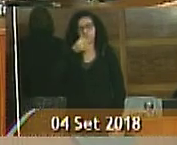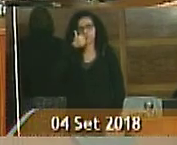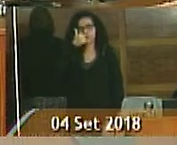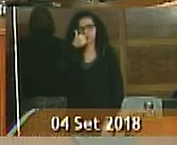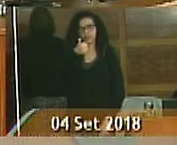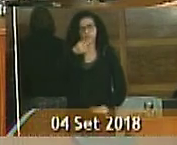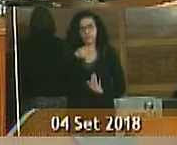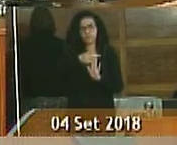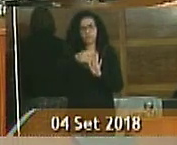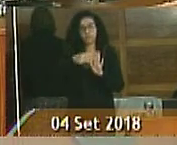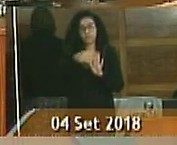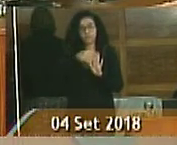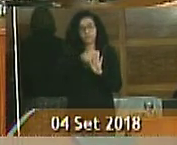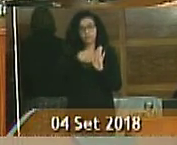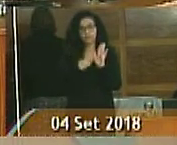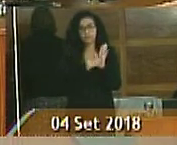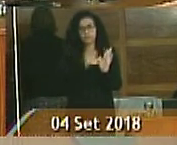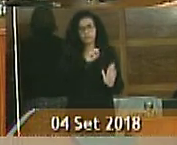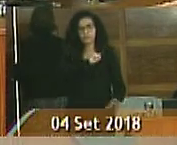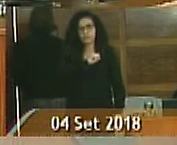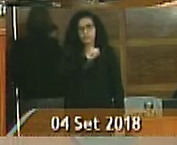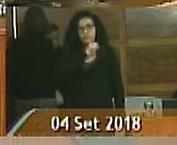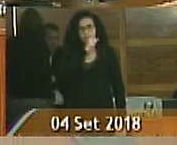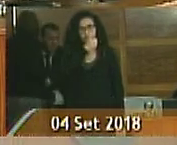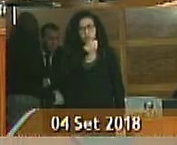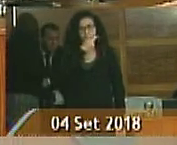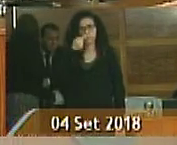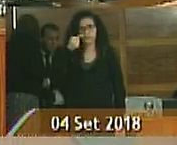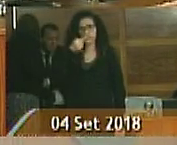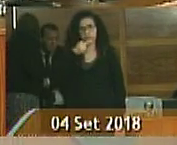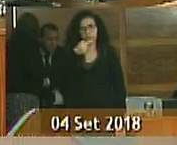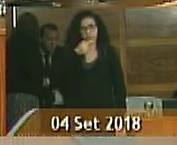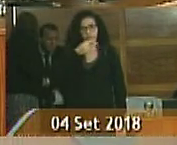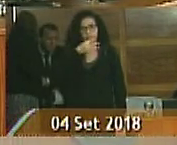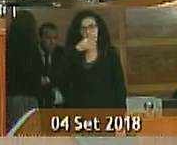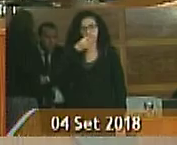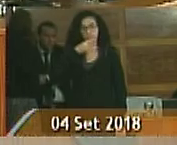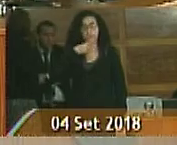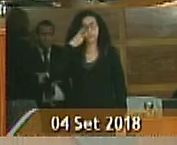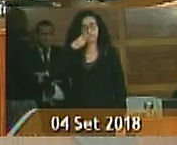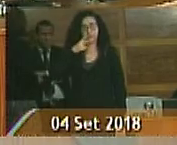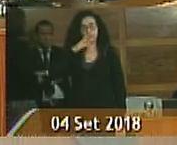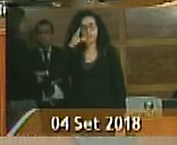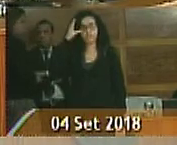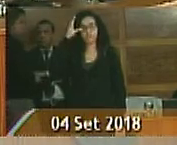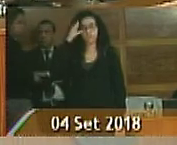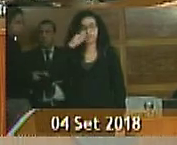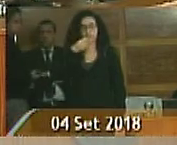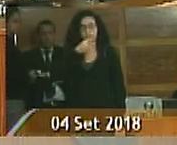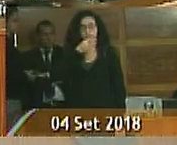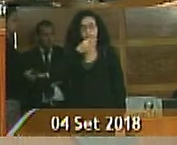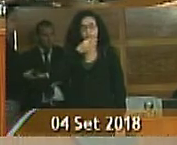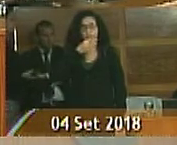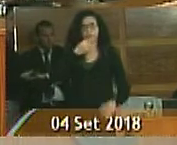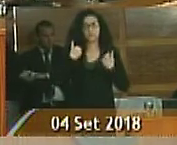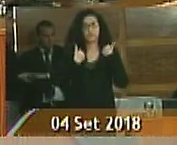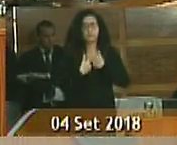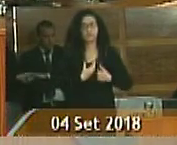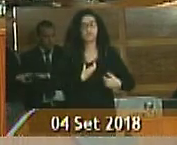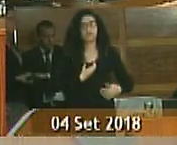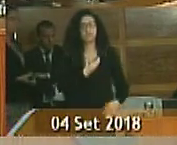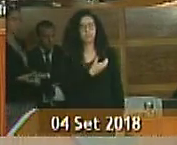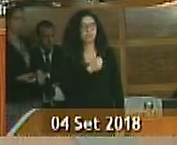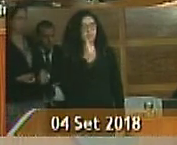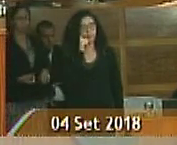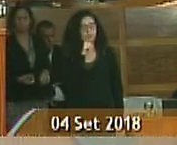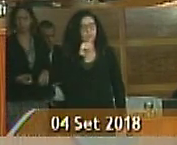183/2018, opinando favoravelmente a aprovação do projeto de decreto legislativo 17/2018, da autoria do vereador Claudinho, concedendo a medalha honorífica mérito Lopes